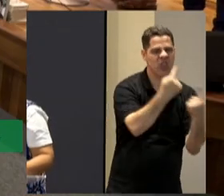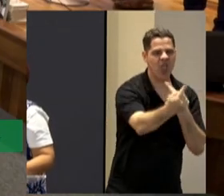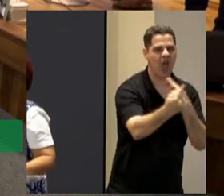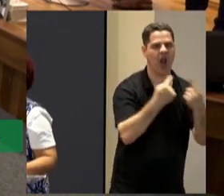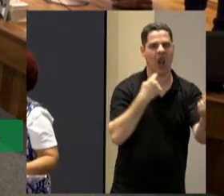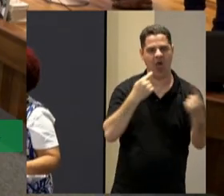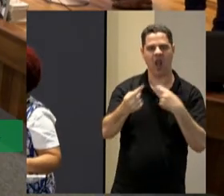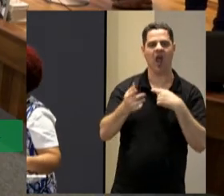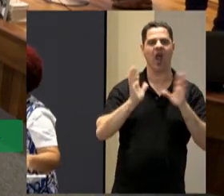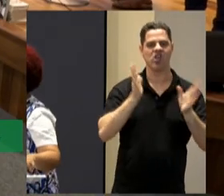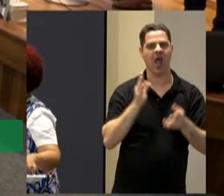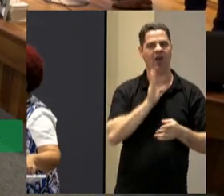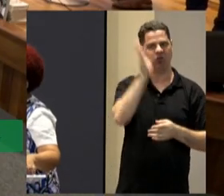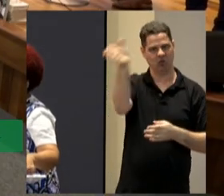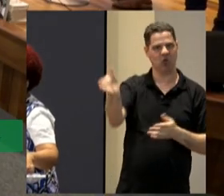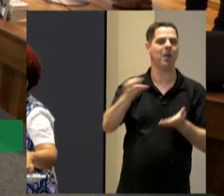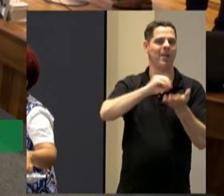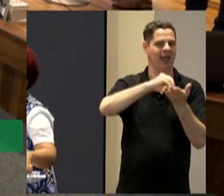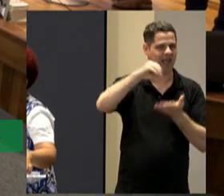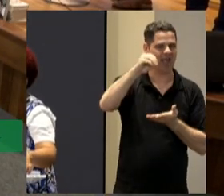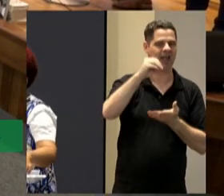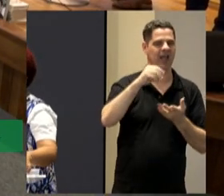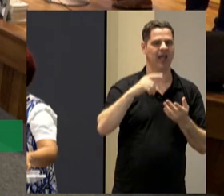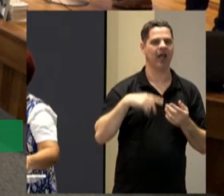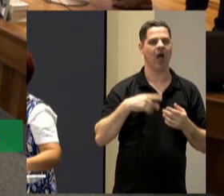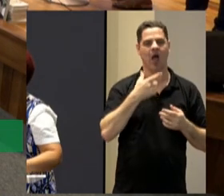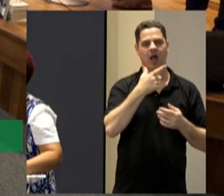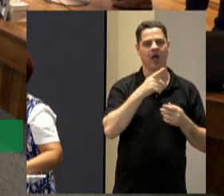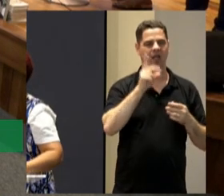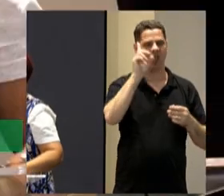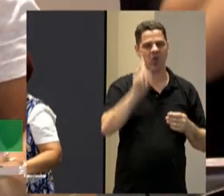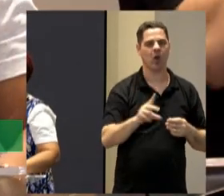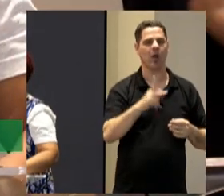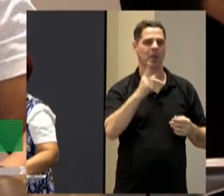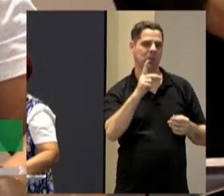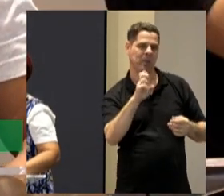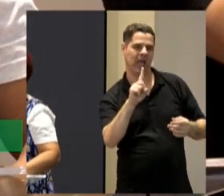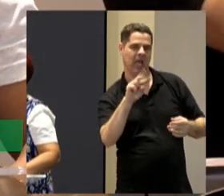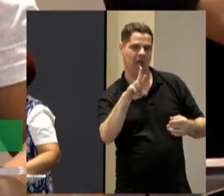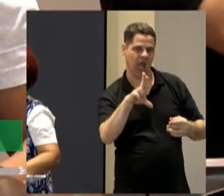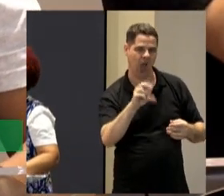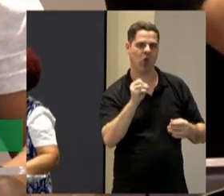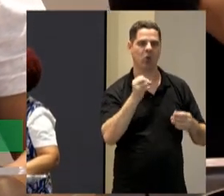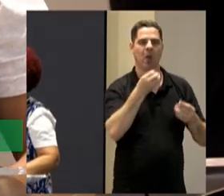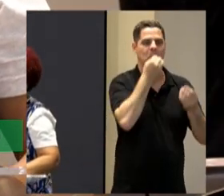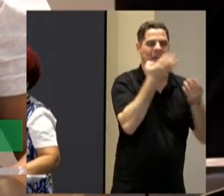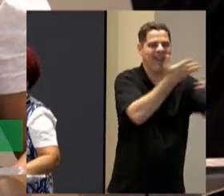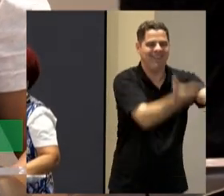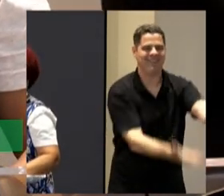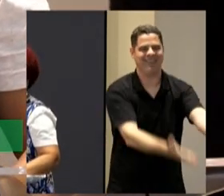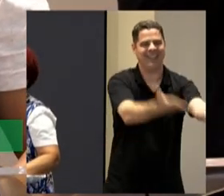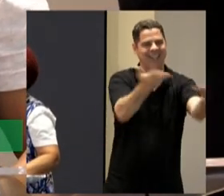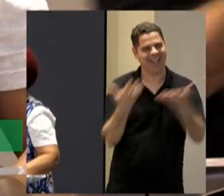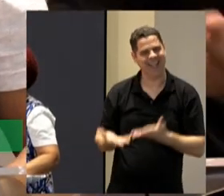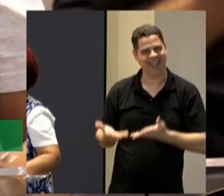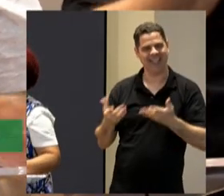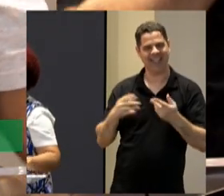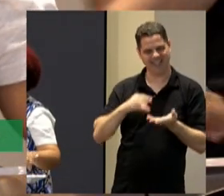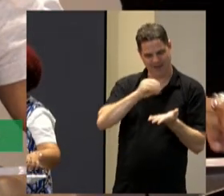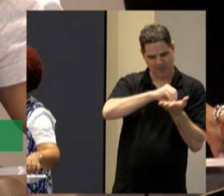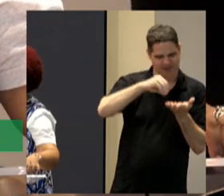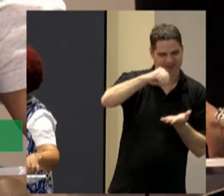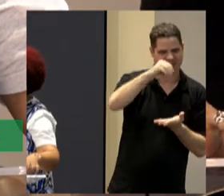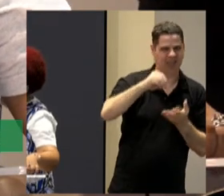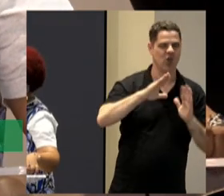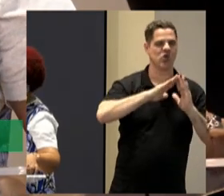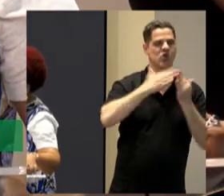de ter ido algumas vezes lá. E o Pedro Cabral uma vez me recebeu na porta: bem-vinda à Beatriz,